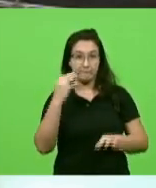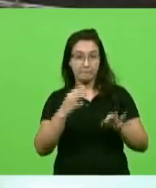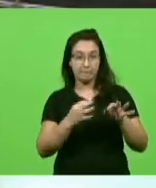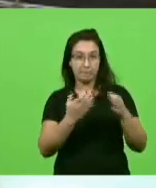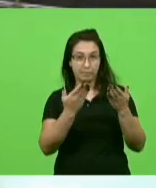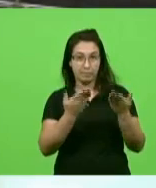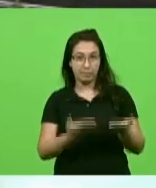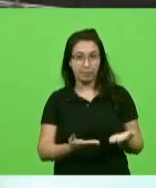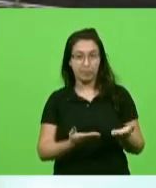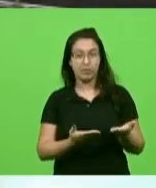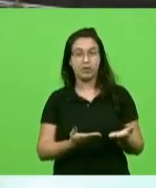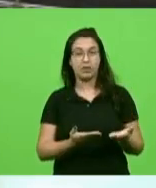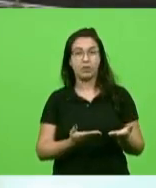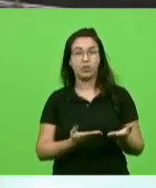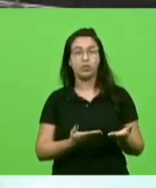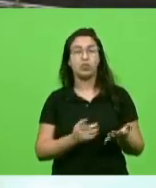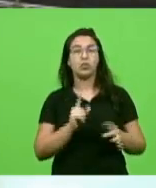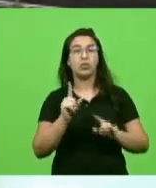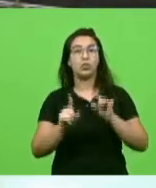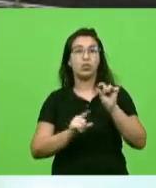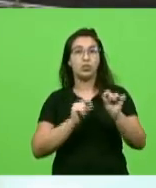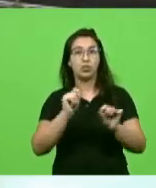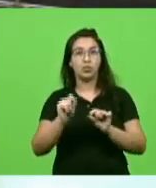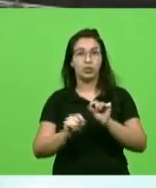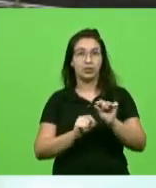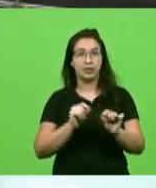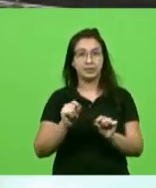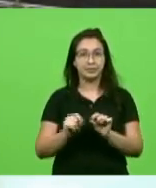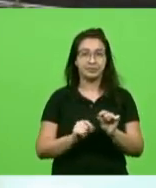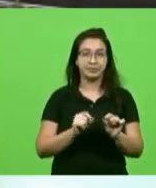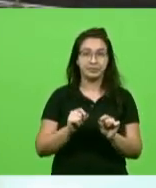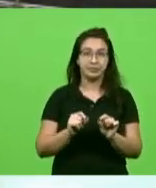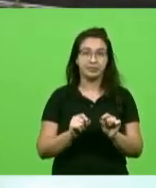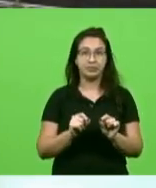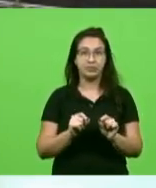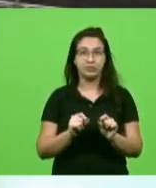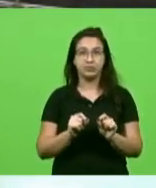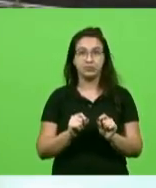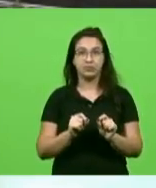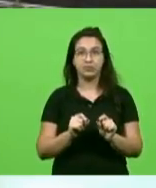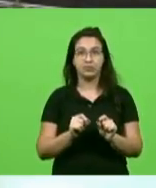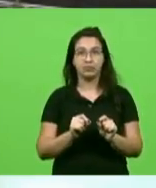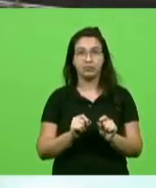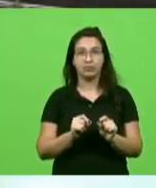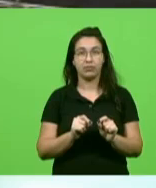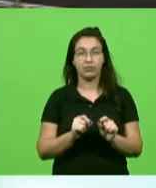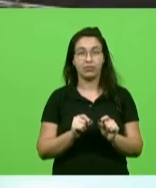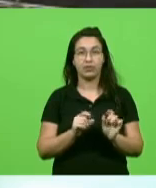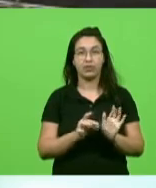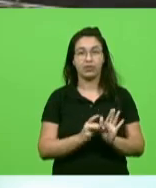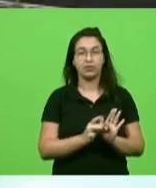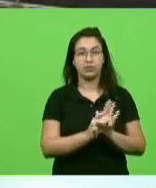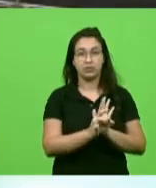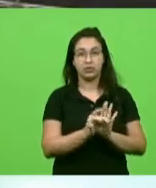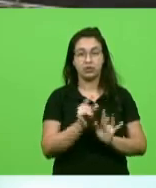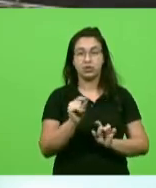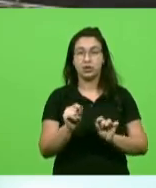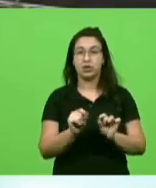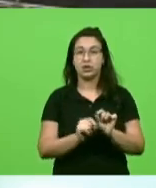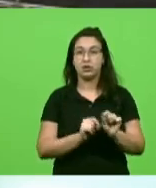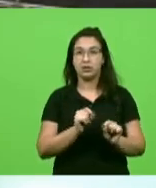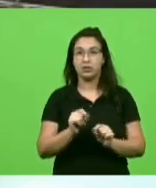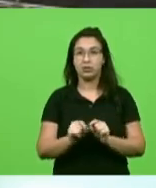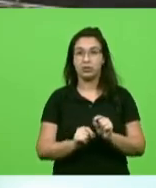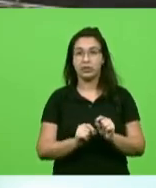nos autos e vendem evidenciam que reverenciam bem como destaca o par